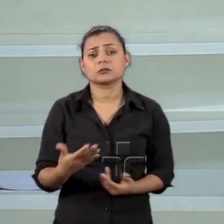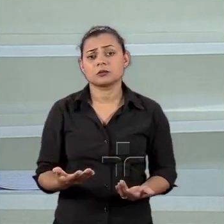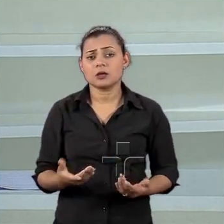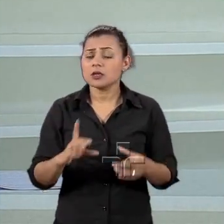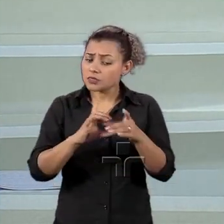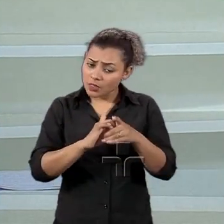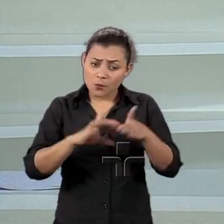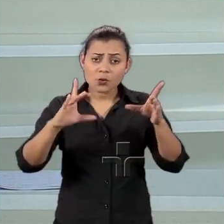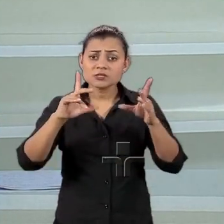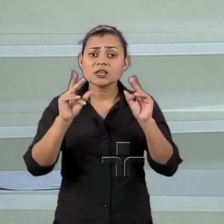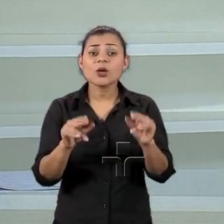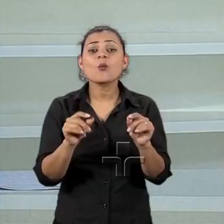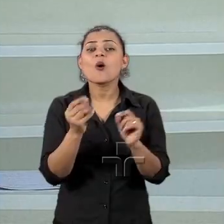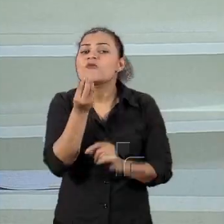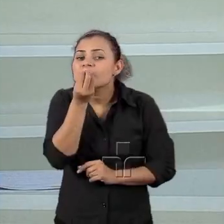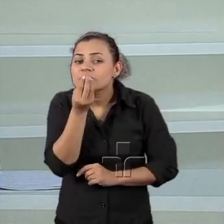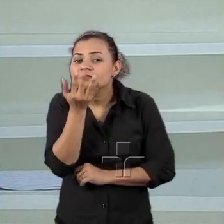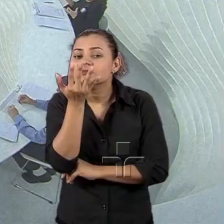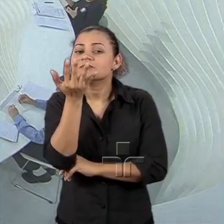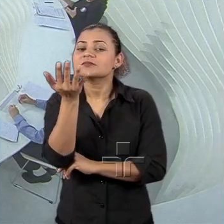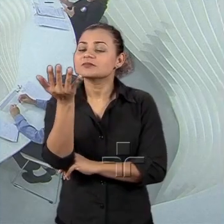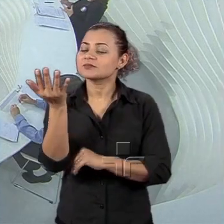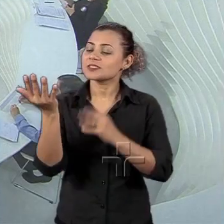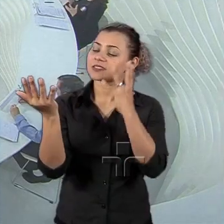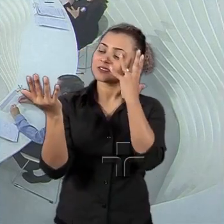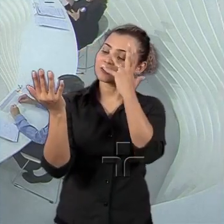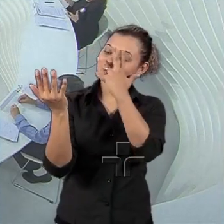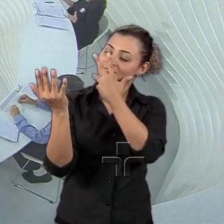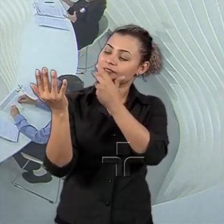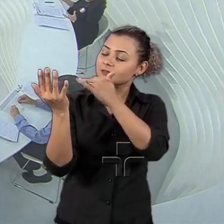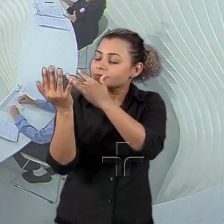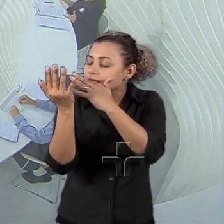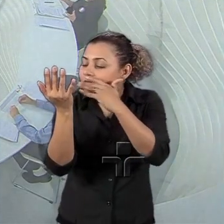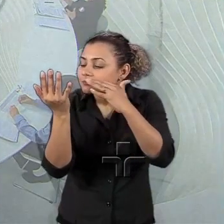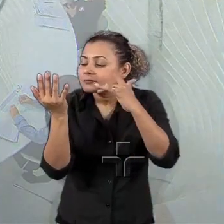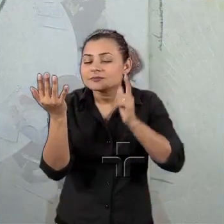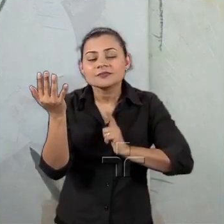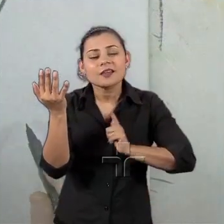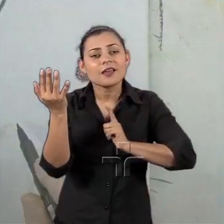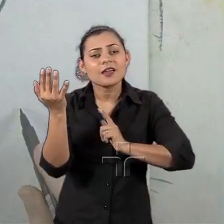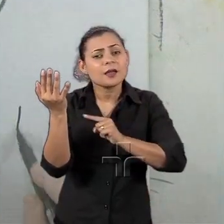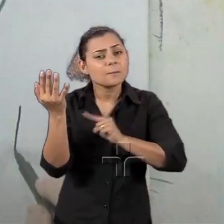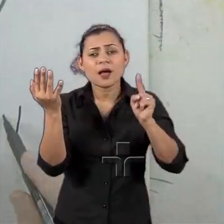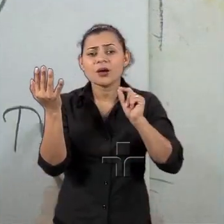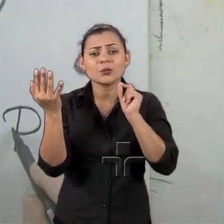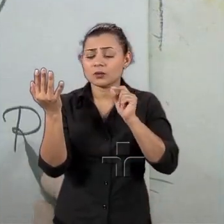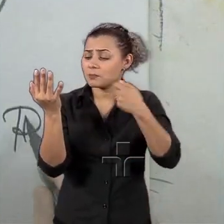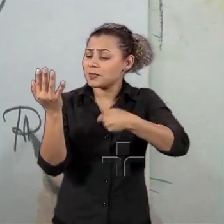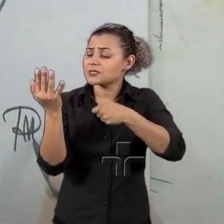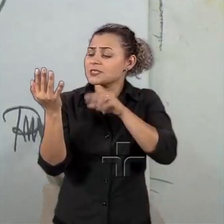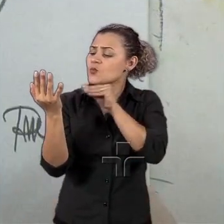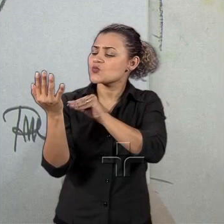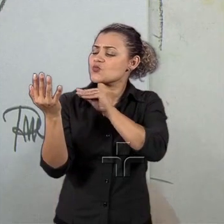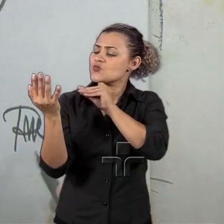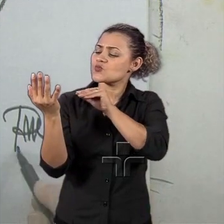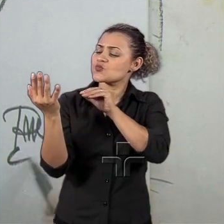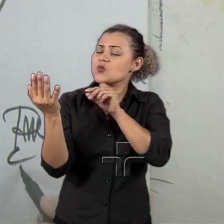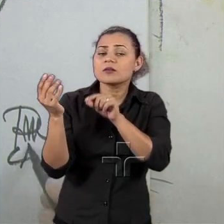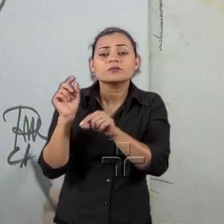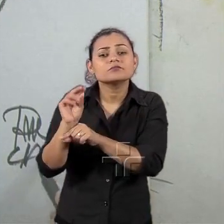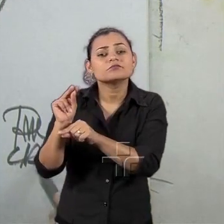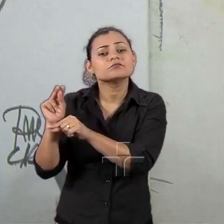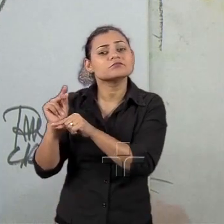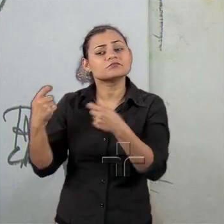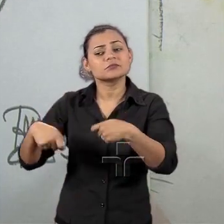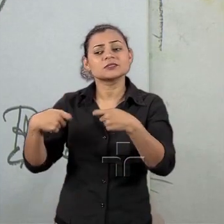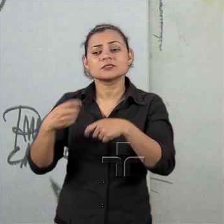democracia é como uma flor. Ela é linda, ela é perfumada, mas ela precisa de muito cuidado. Qualquer excesso